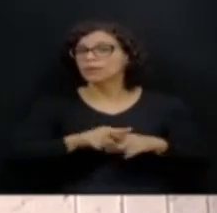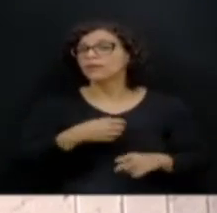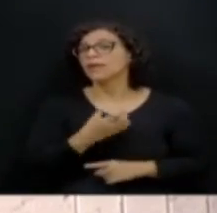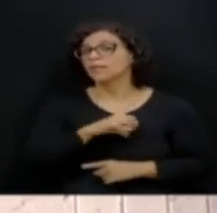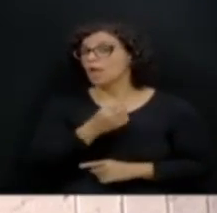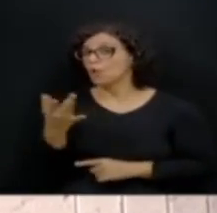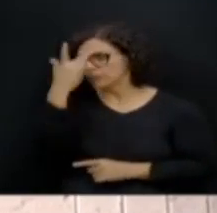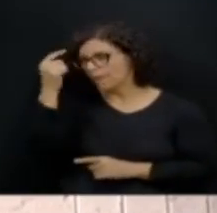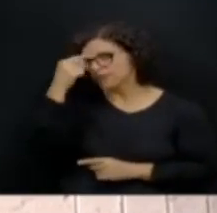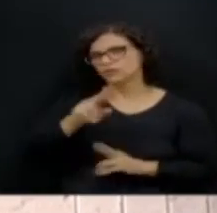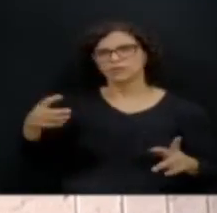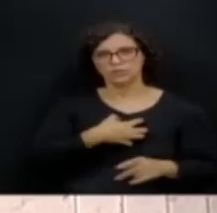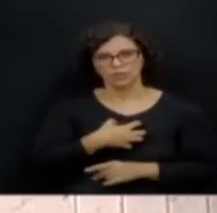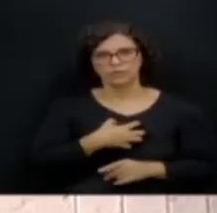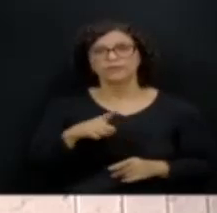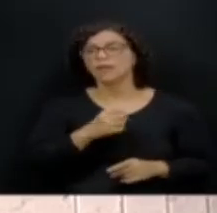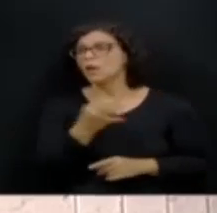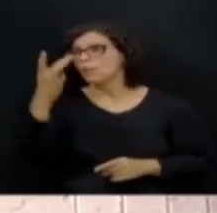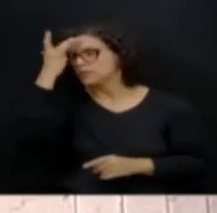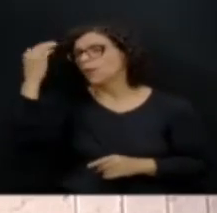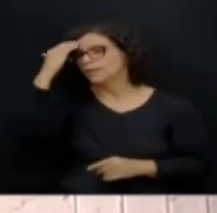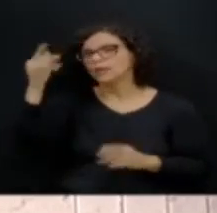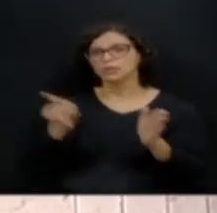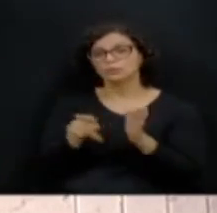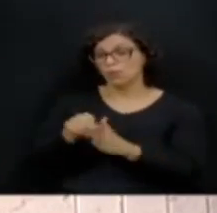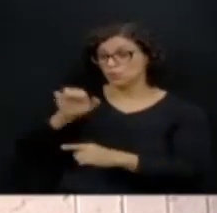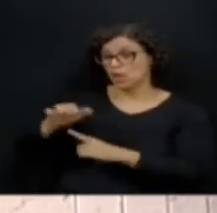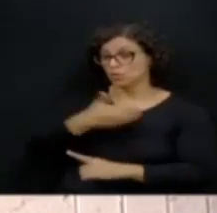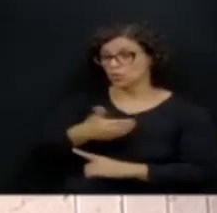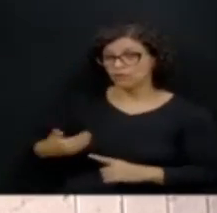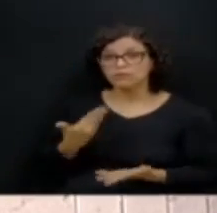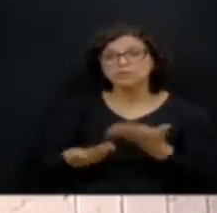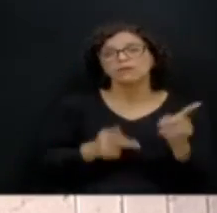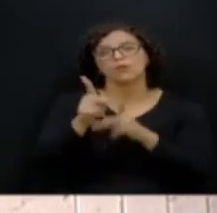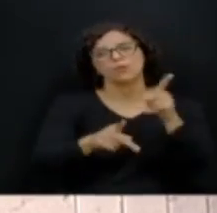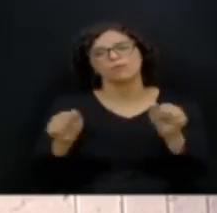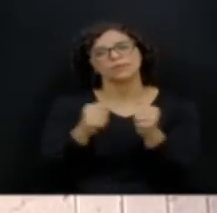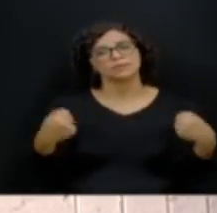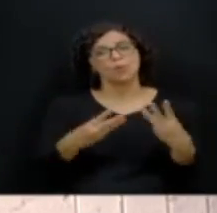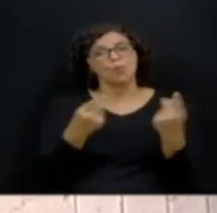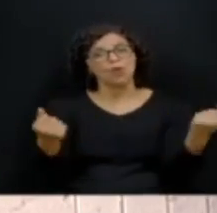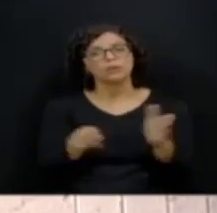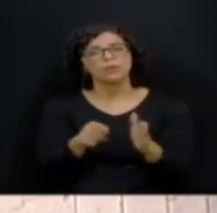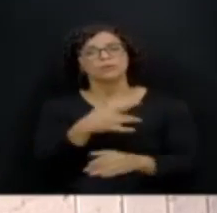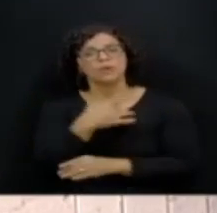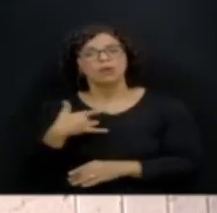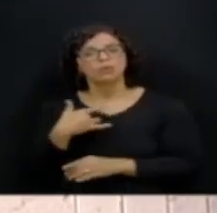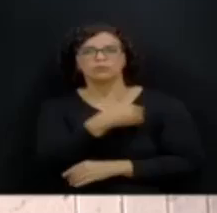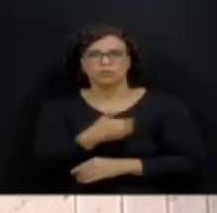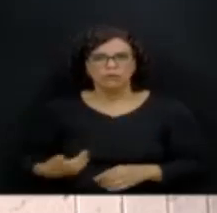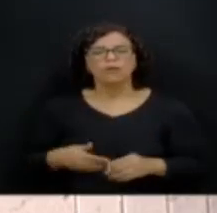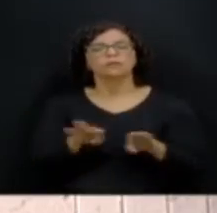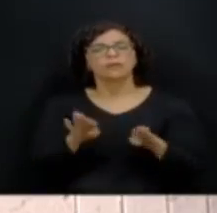gente que não pensa assim. Tem gente que entende que o Estado tem que servir ao seu povo, ampliar o serviço de saúde